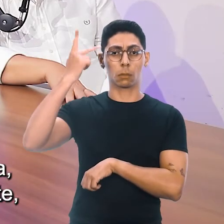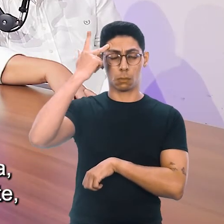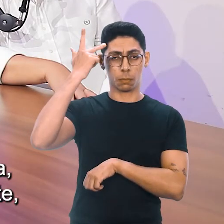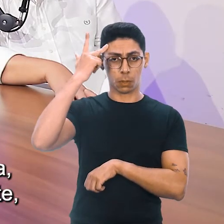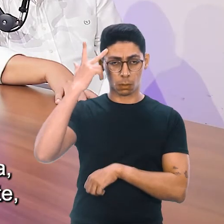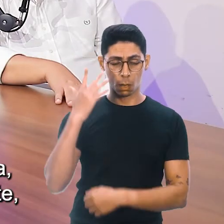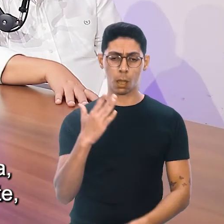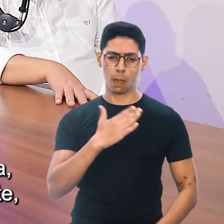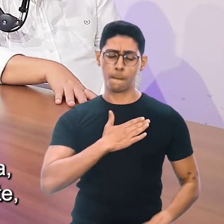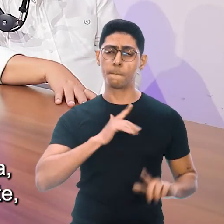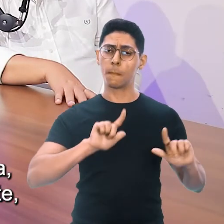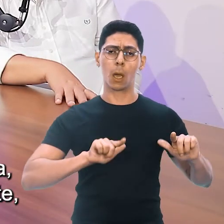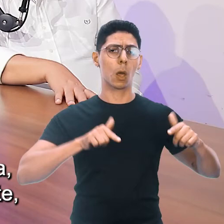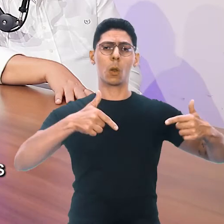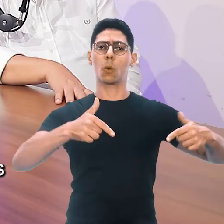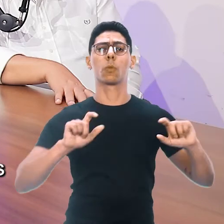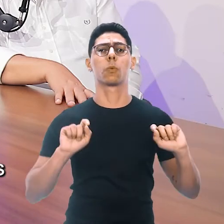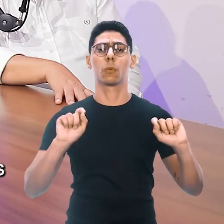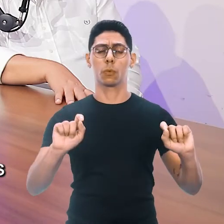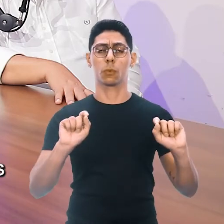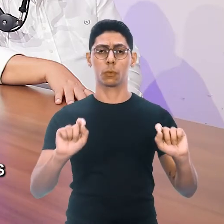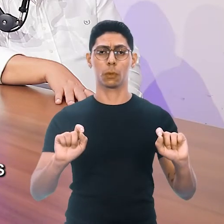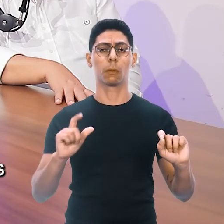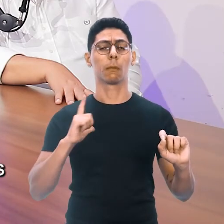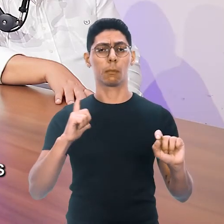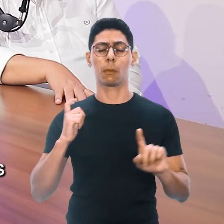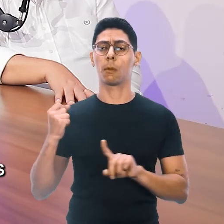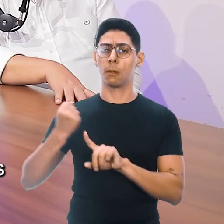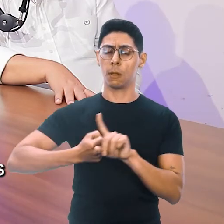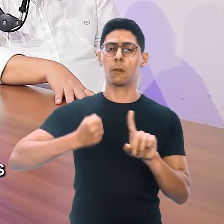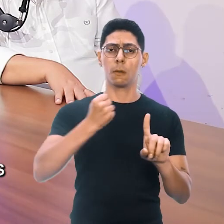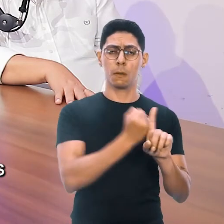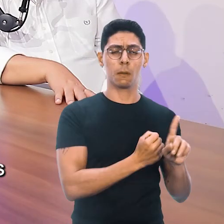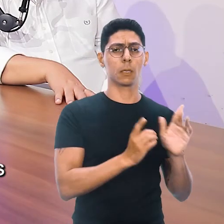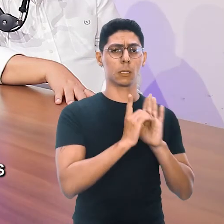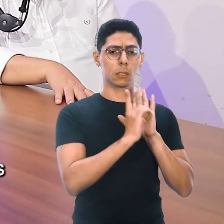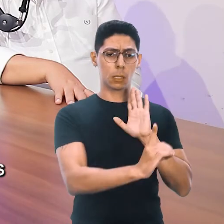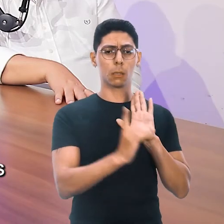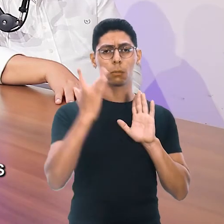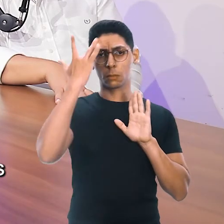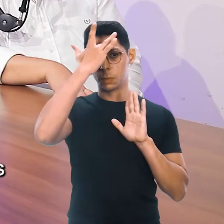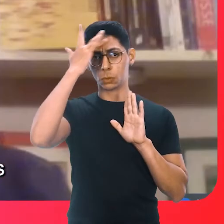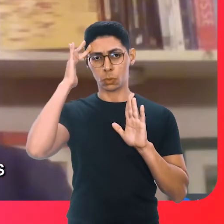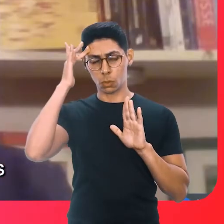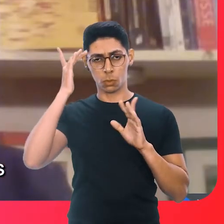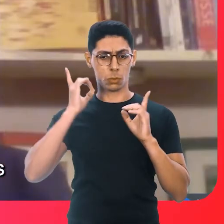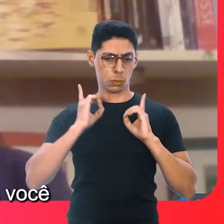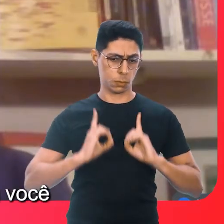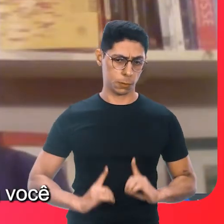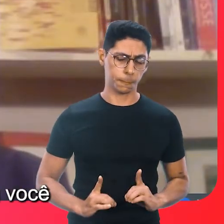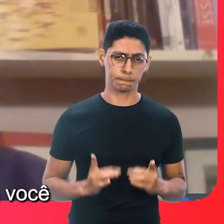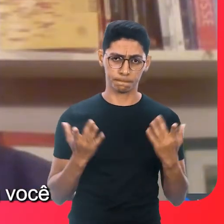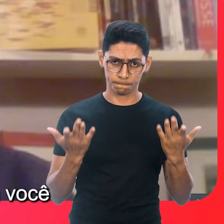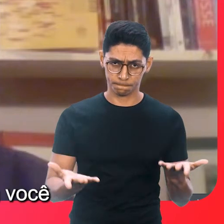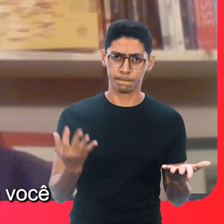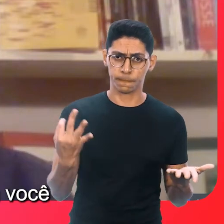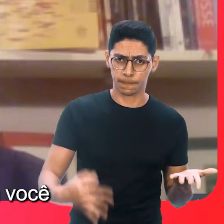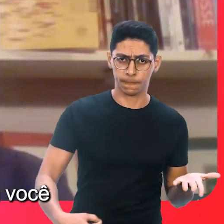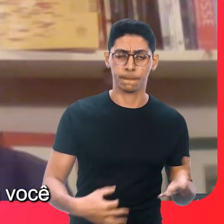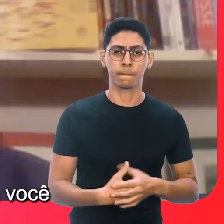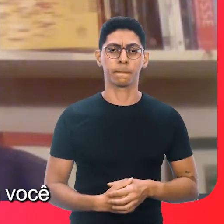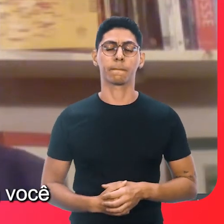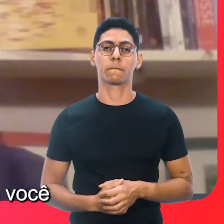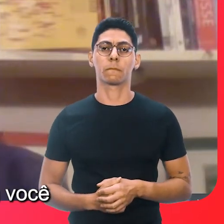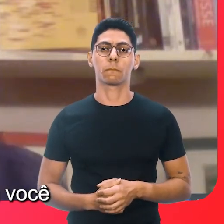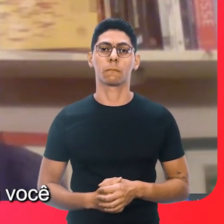entre as minhas bandeiras, obviamente está a defesa dos direitos das pessoas com deficiência, né? Porém, eu vejo o seguinte,